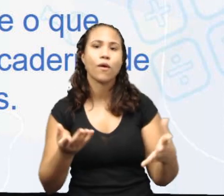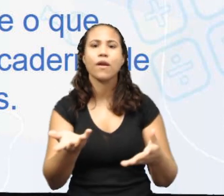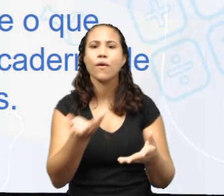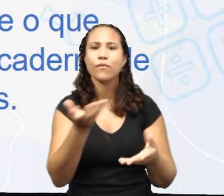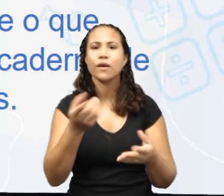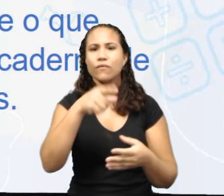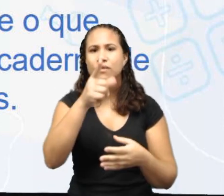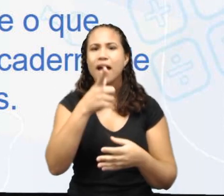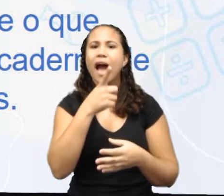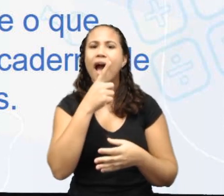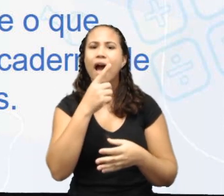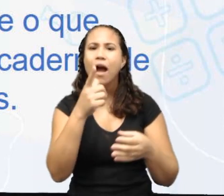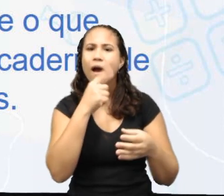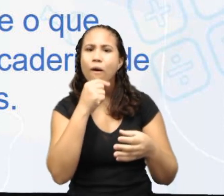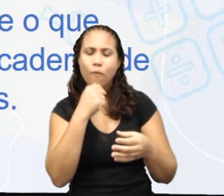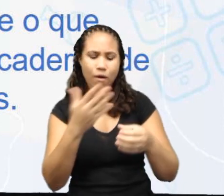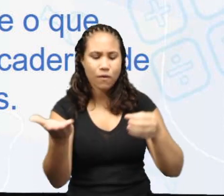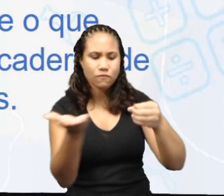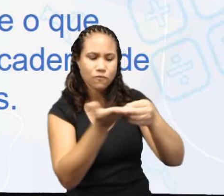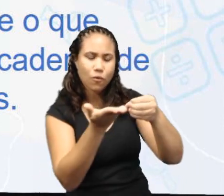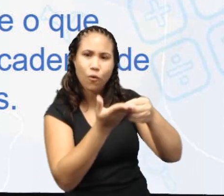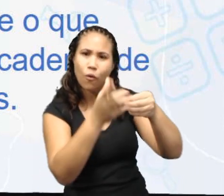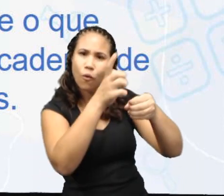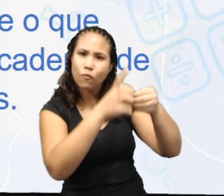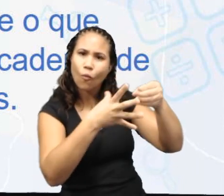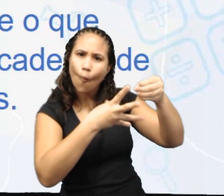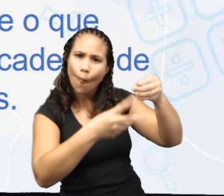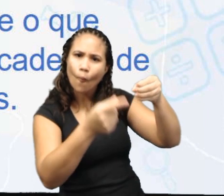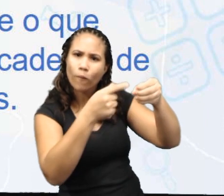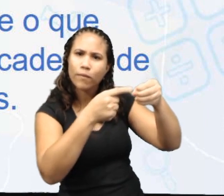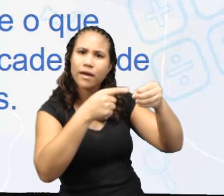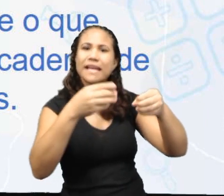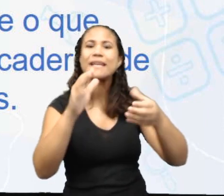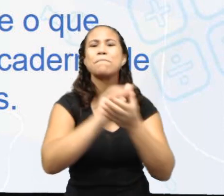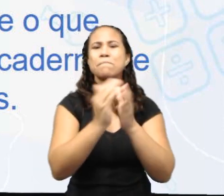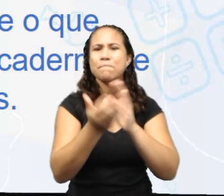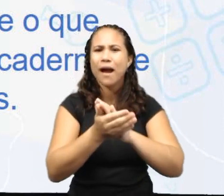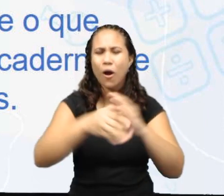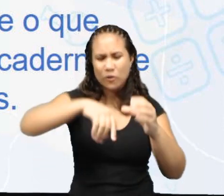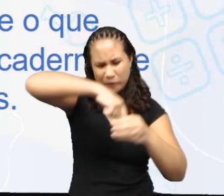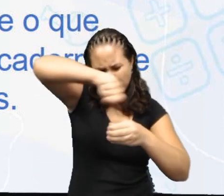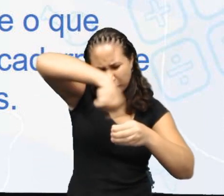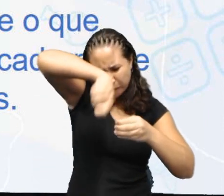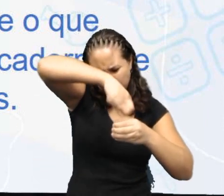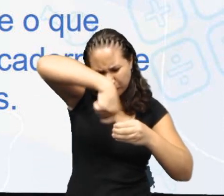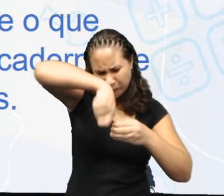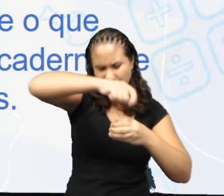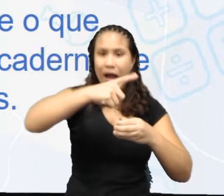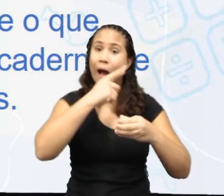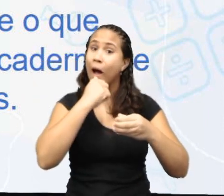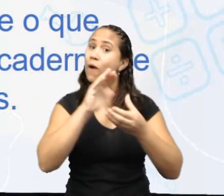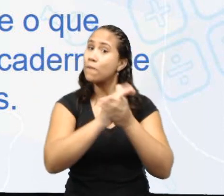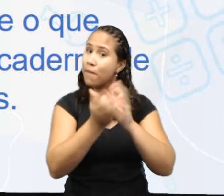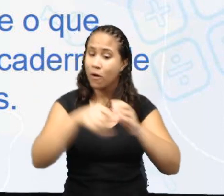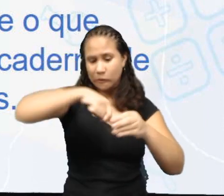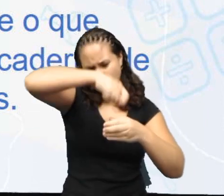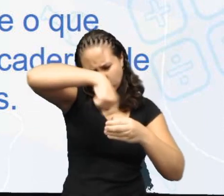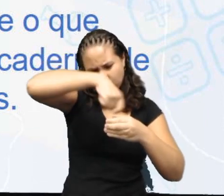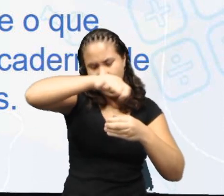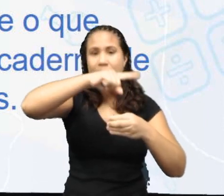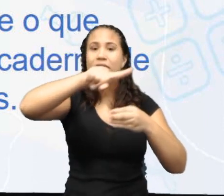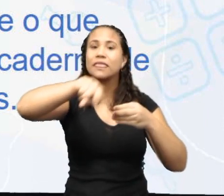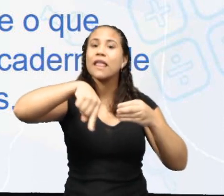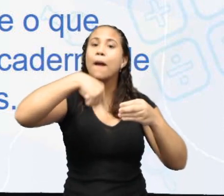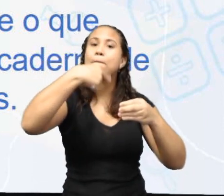em um recipiente transparente água e um pouco de barro e misture bem. Depois, deixe a mistura descansando por um